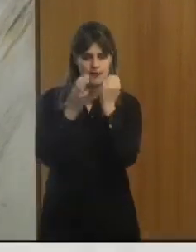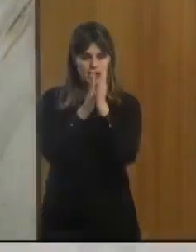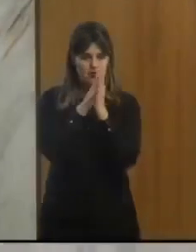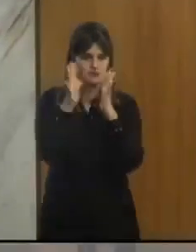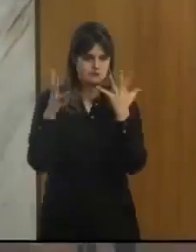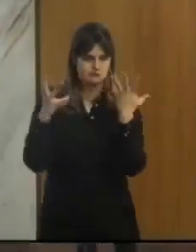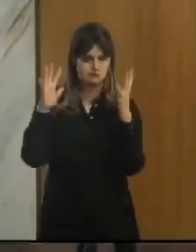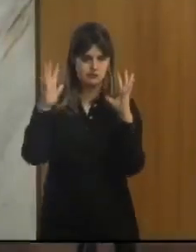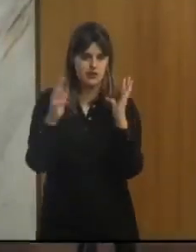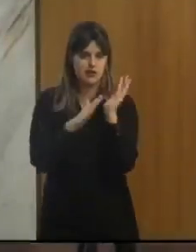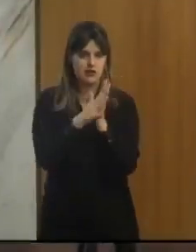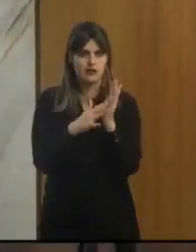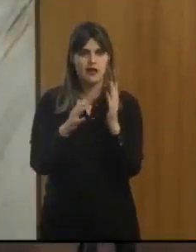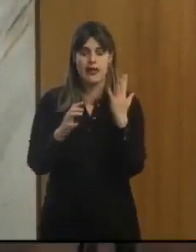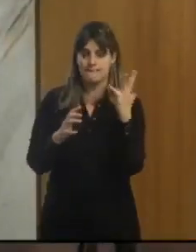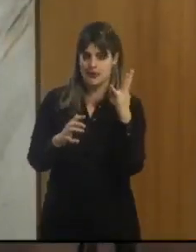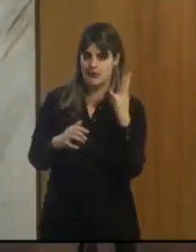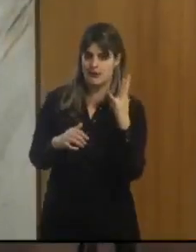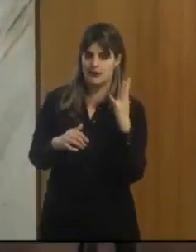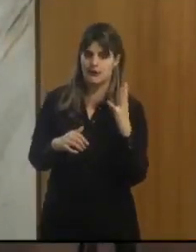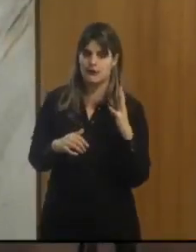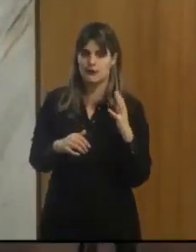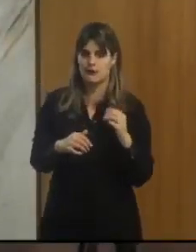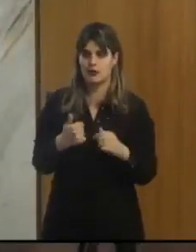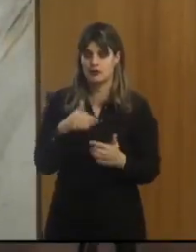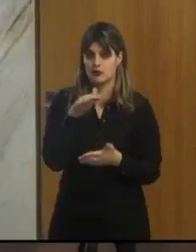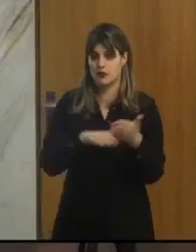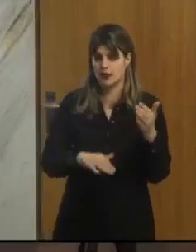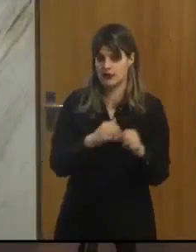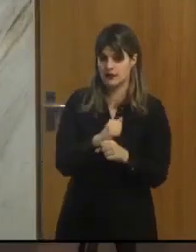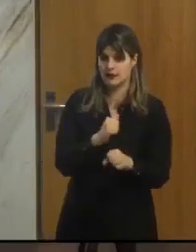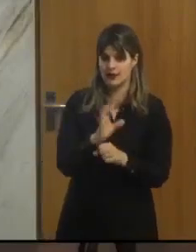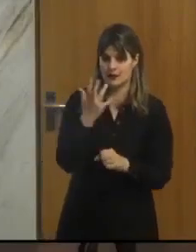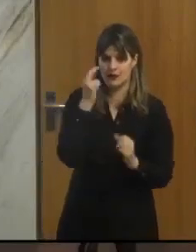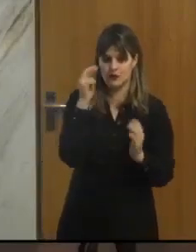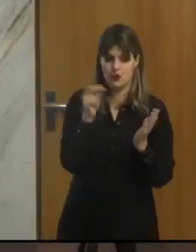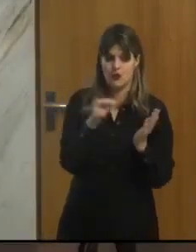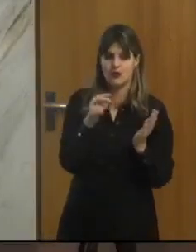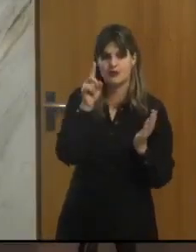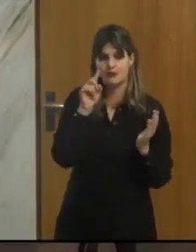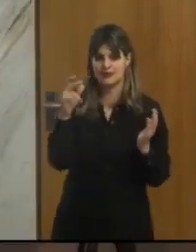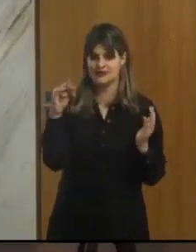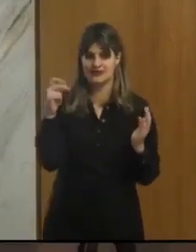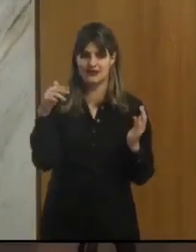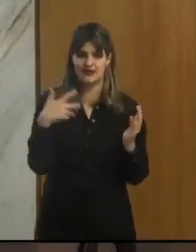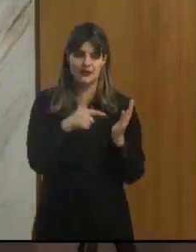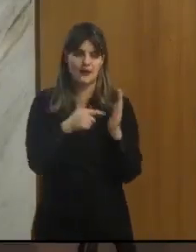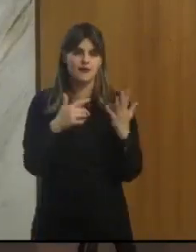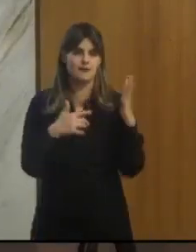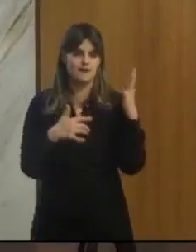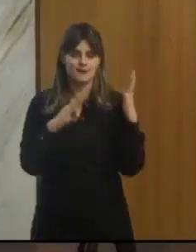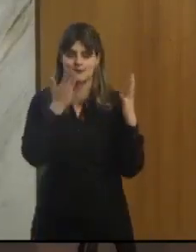O movimento das mãos, esta mãozinha, que eu tenho uma colega de trabalho que sempre olha para aqui, que se chama Sandra, que diz que parece a mão de variações.